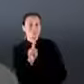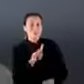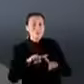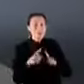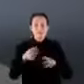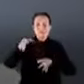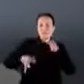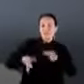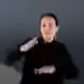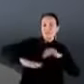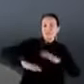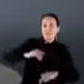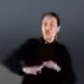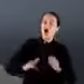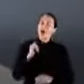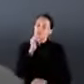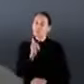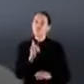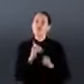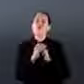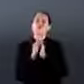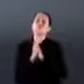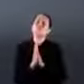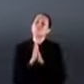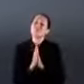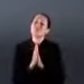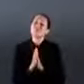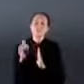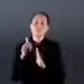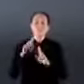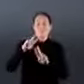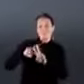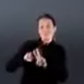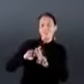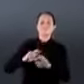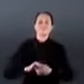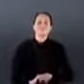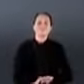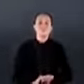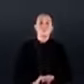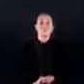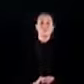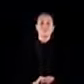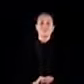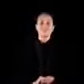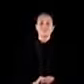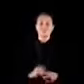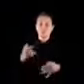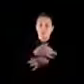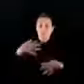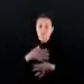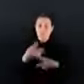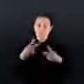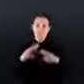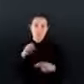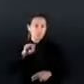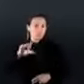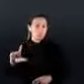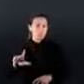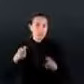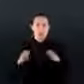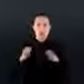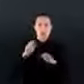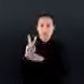negou. Mas diante do juiz, confessou. Acabou suplicando perdão para não ser condenado. Uma